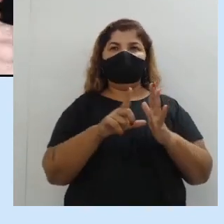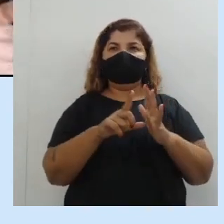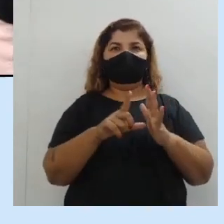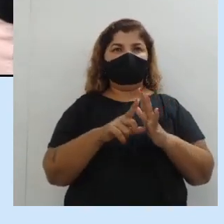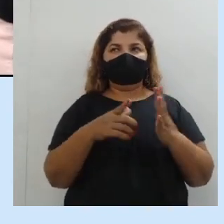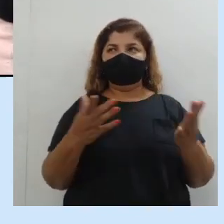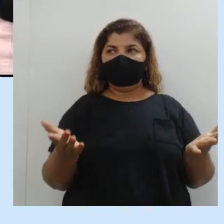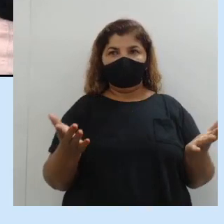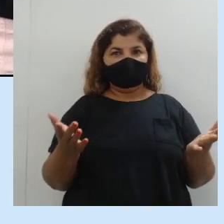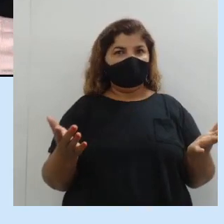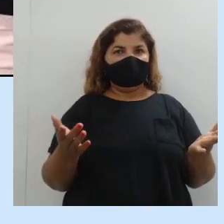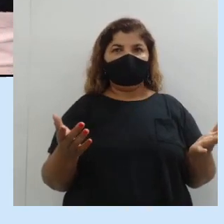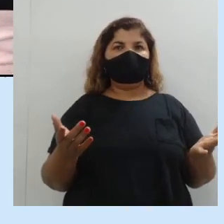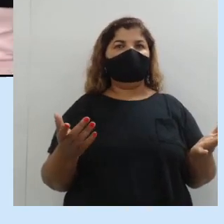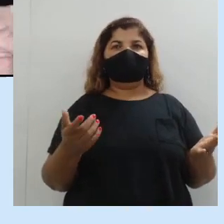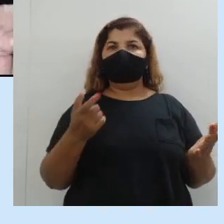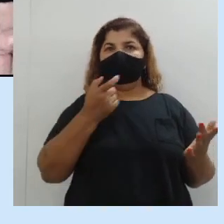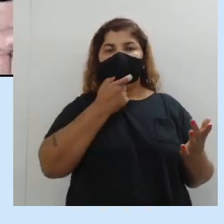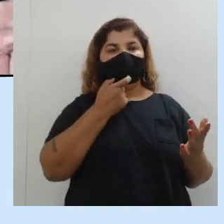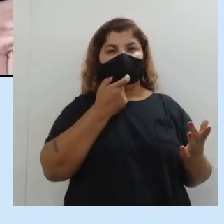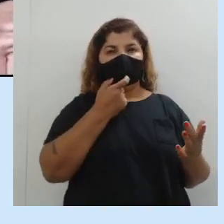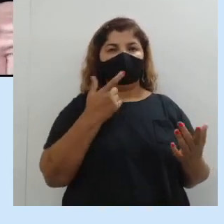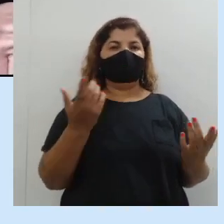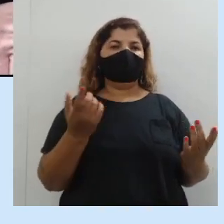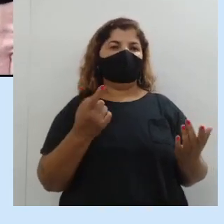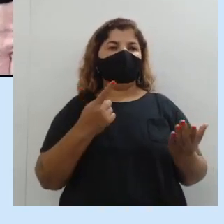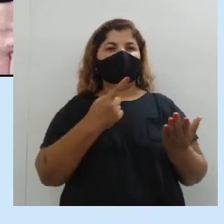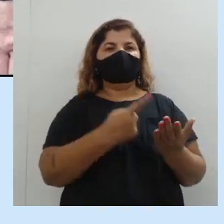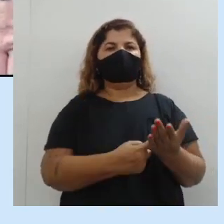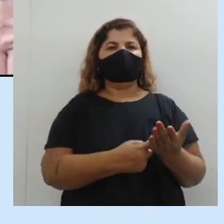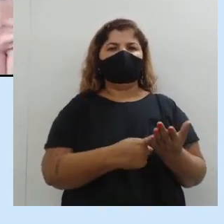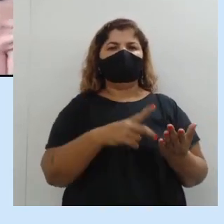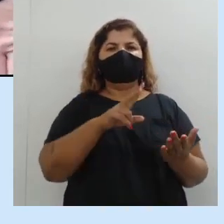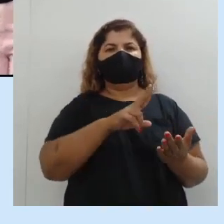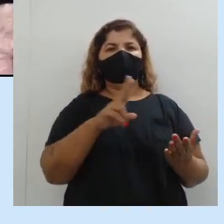porque senão é propaganda. Mas tem uma marca que o